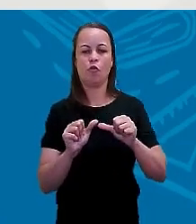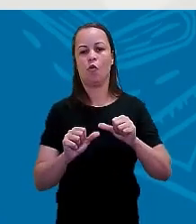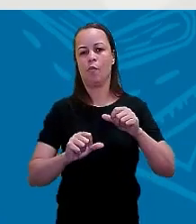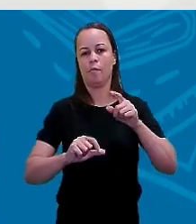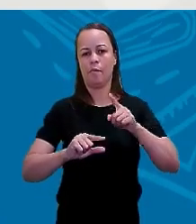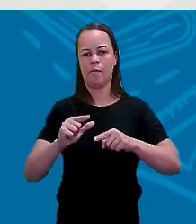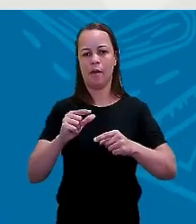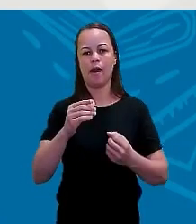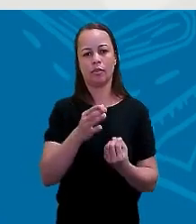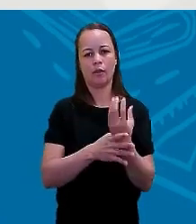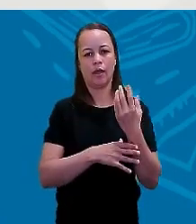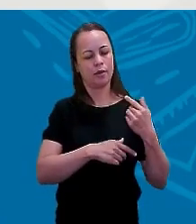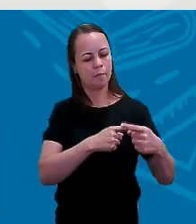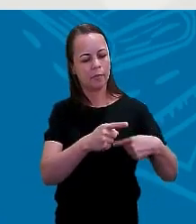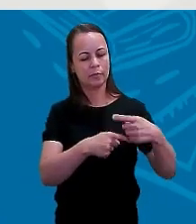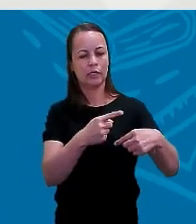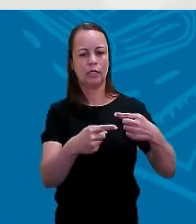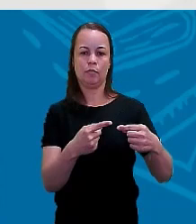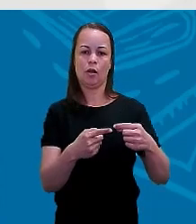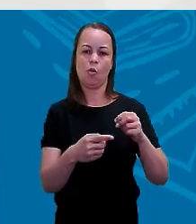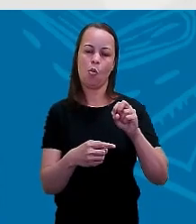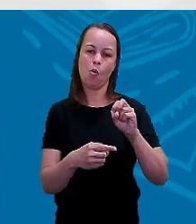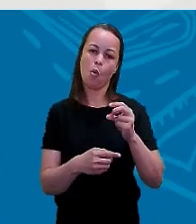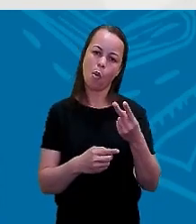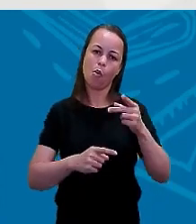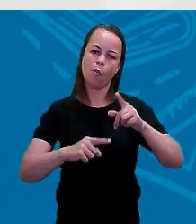ou produto, segundo a política